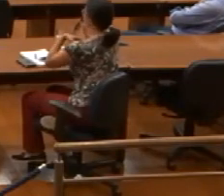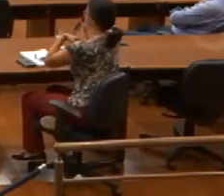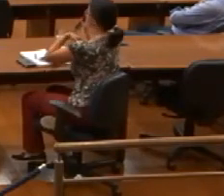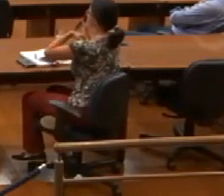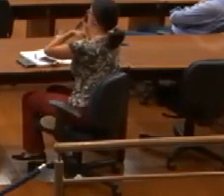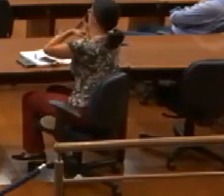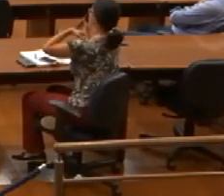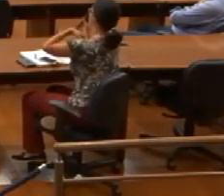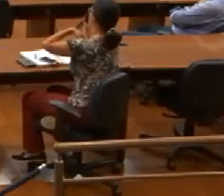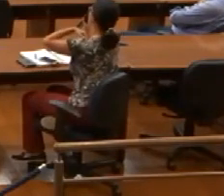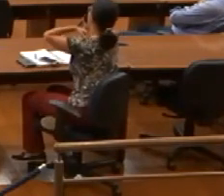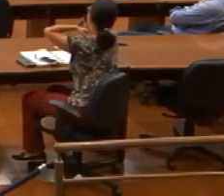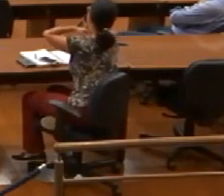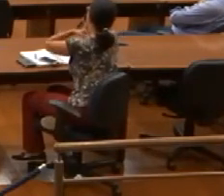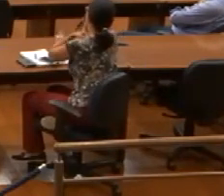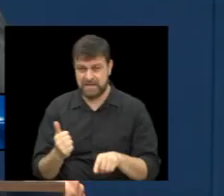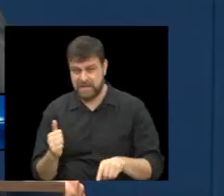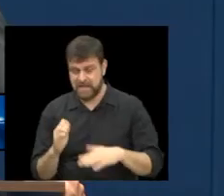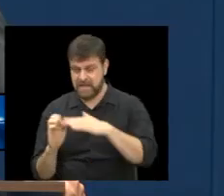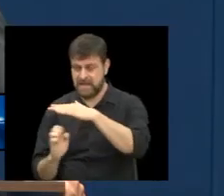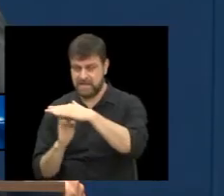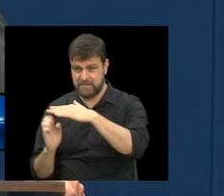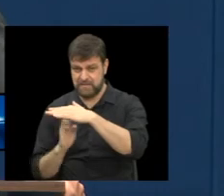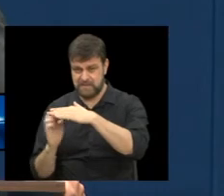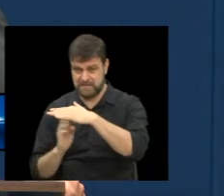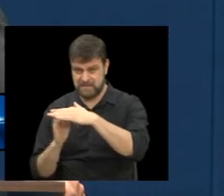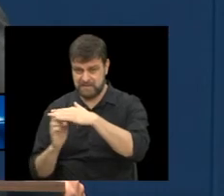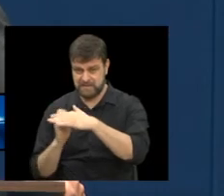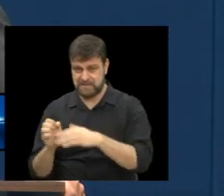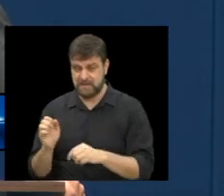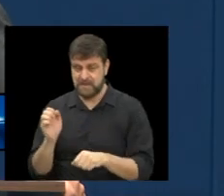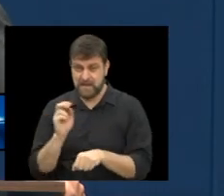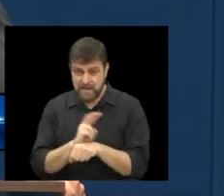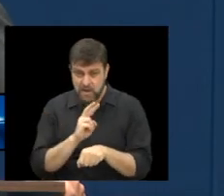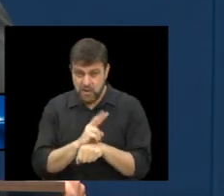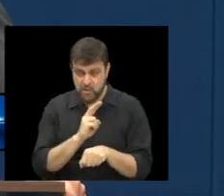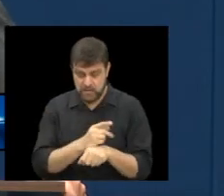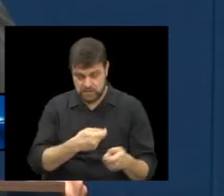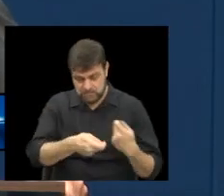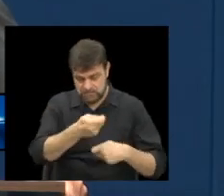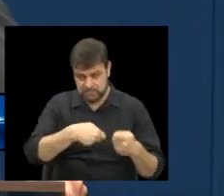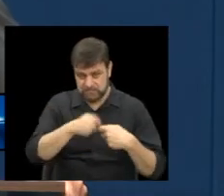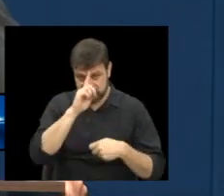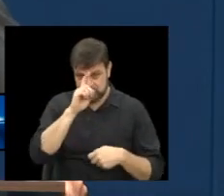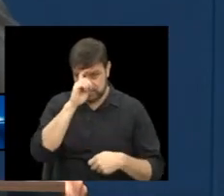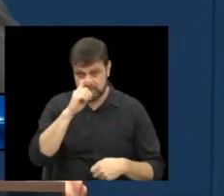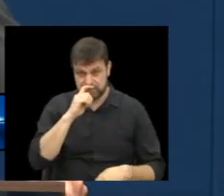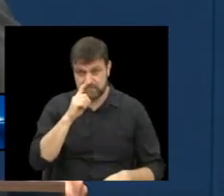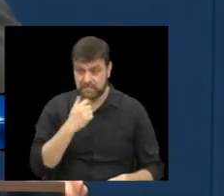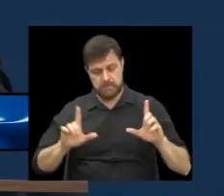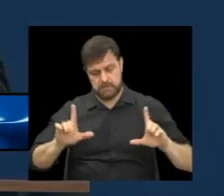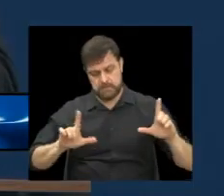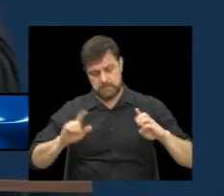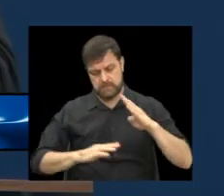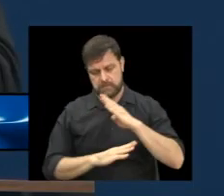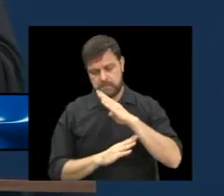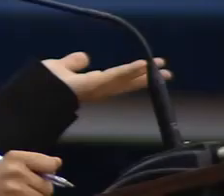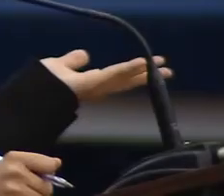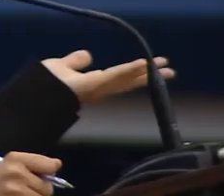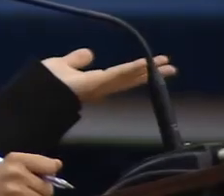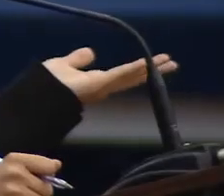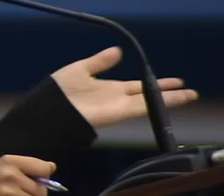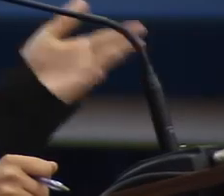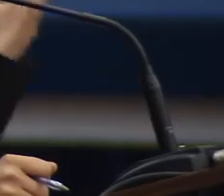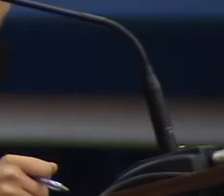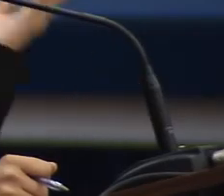estão complicados, ou nós vamos resolver? Participaram também da reunião os vereadores Gustavo Peta, do PCdoB, Carlão, do PT